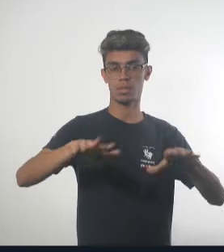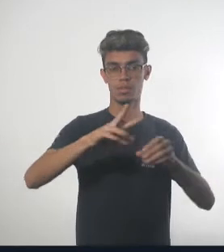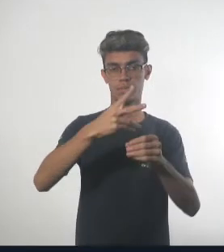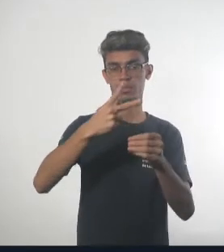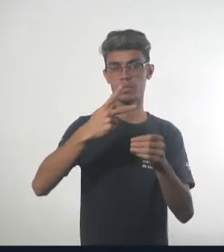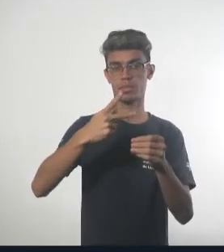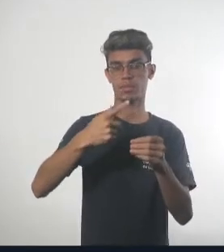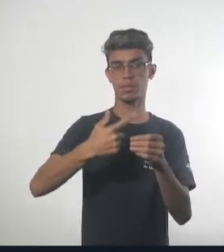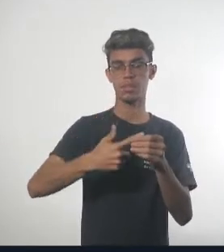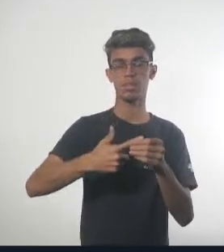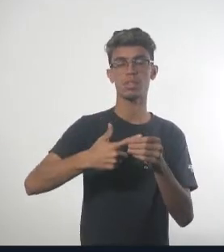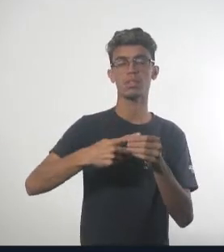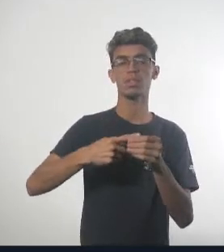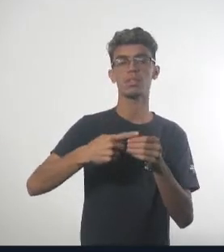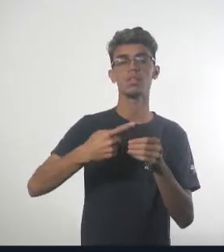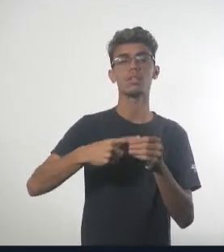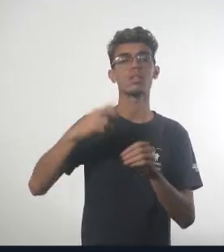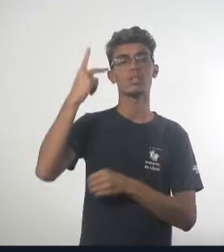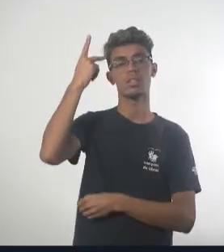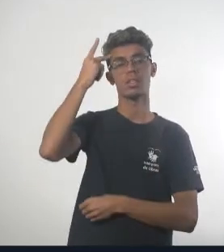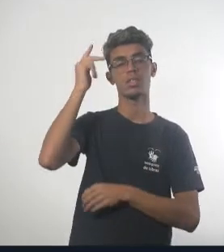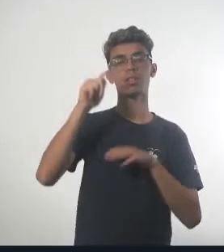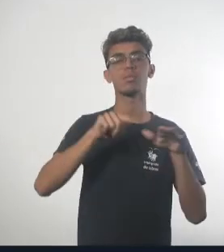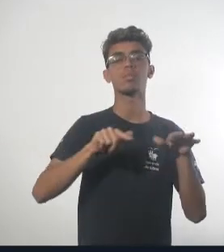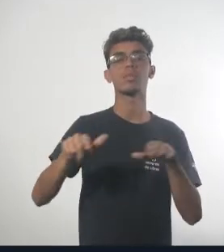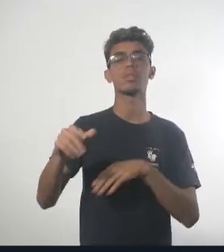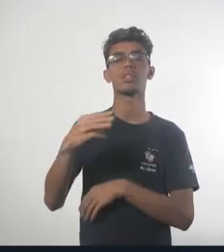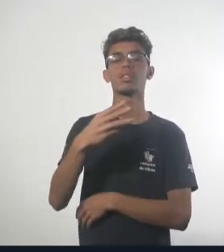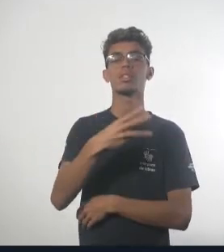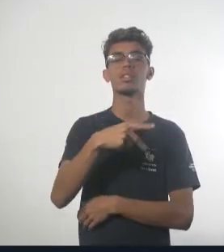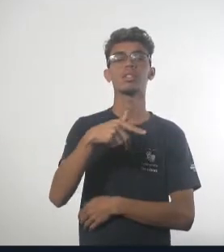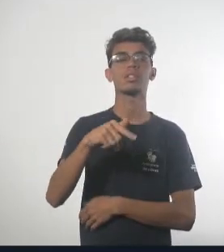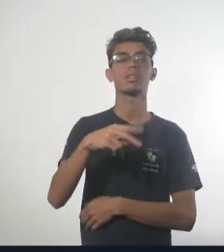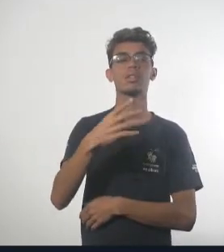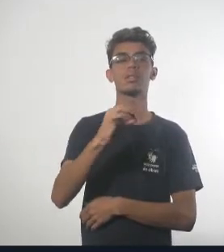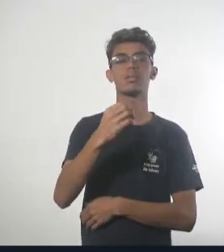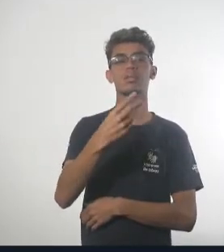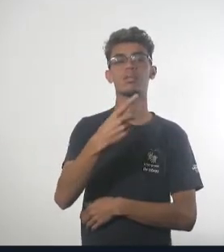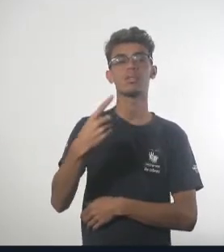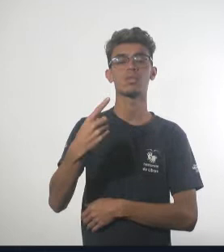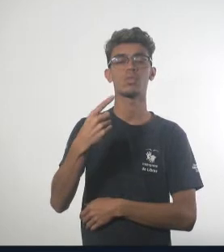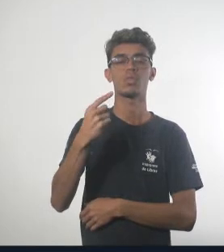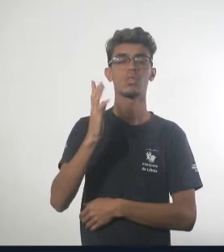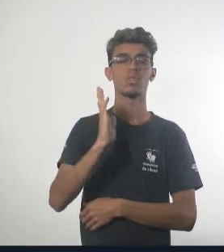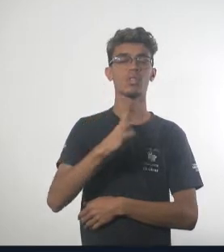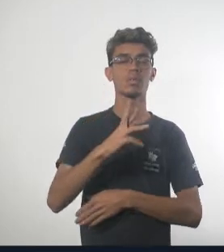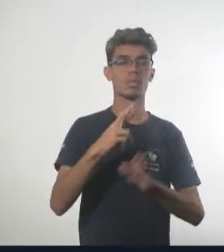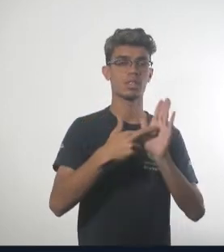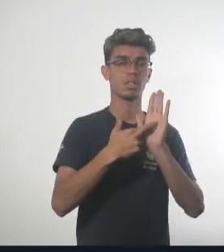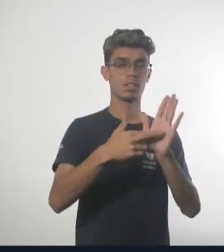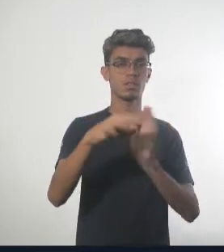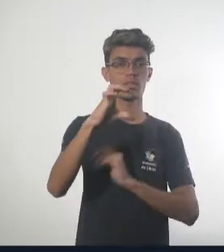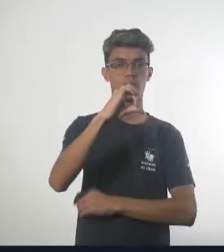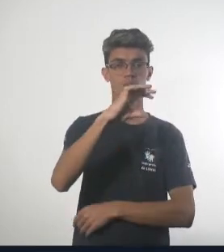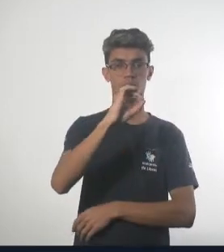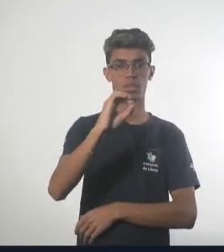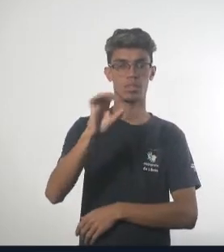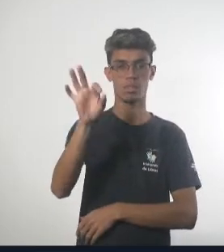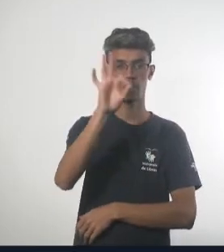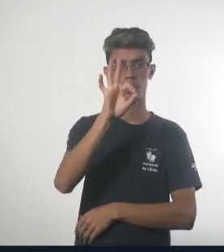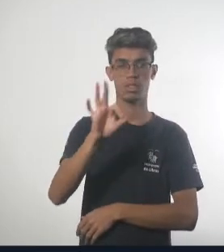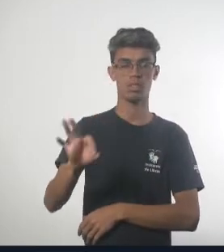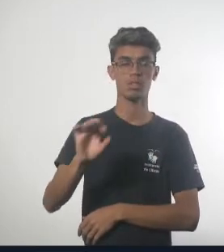Na semana 37 de 2021, já representava quase 90% dos casos sequenciados, né,